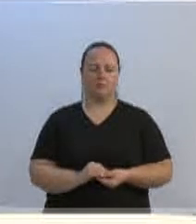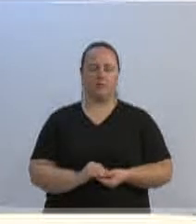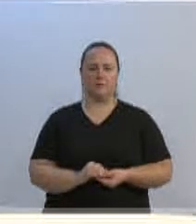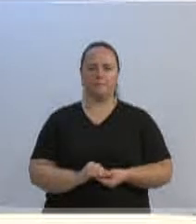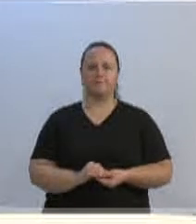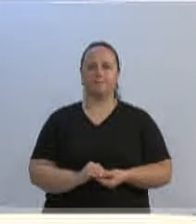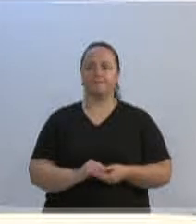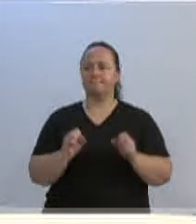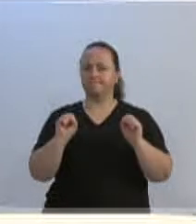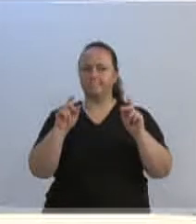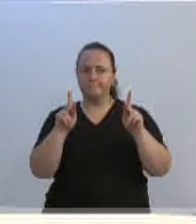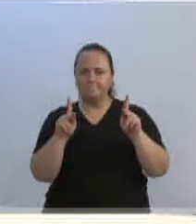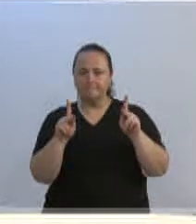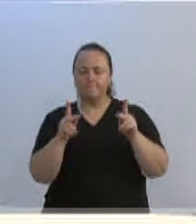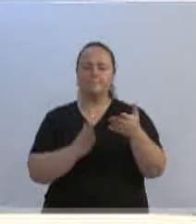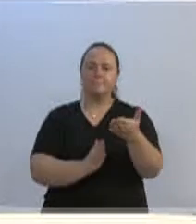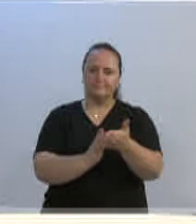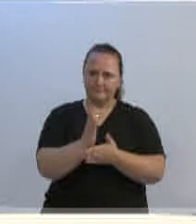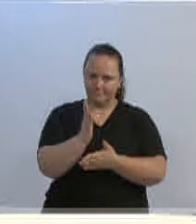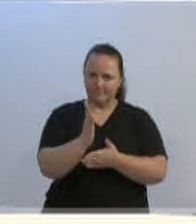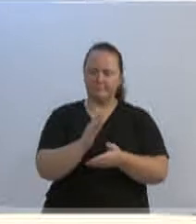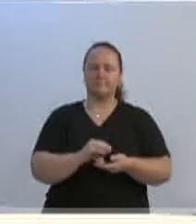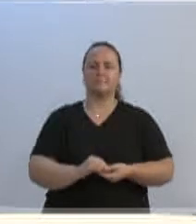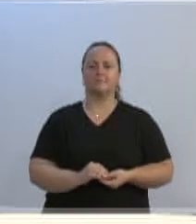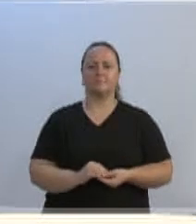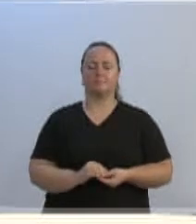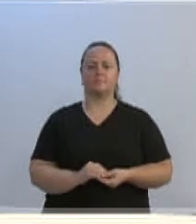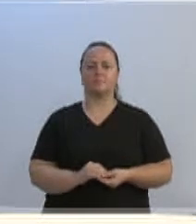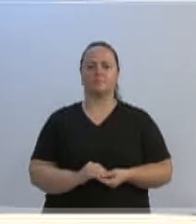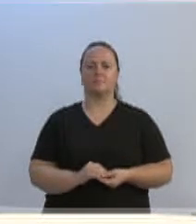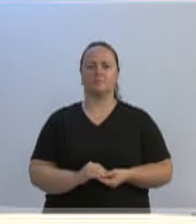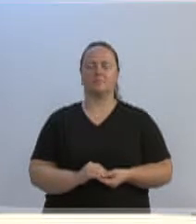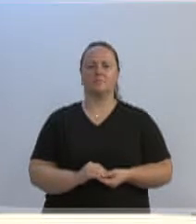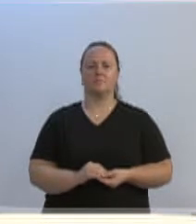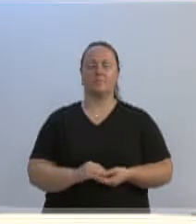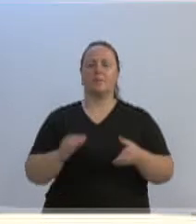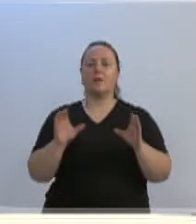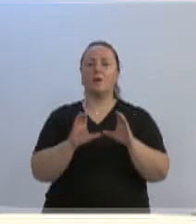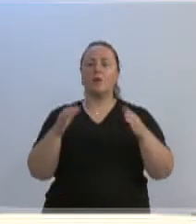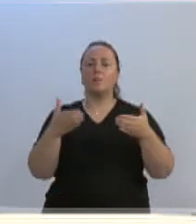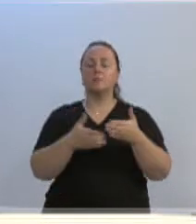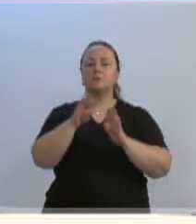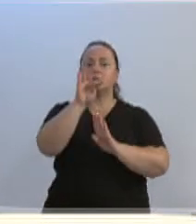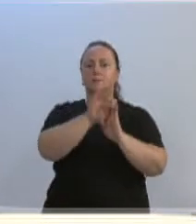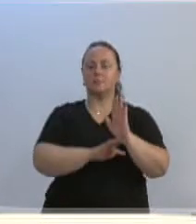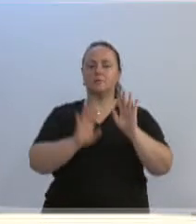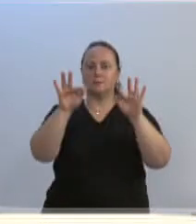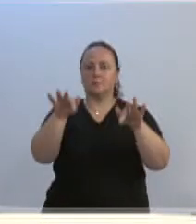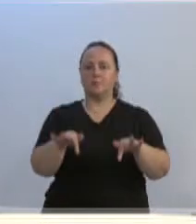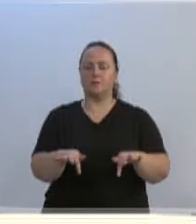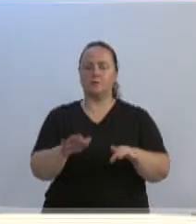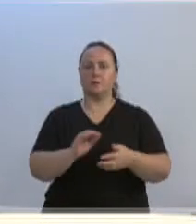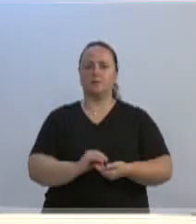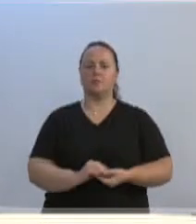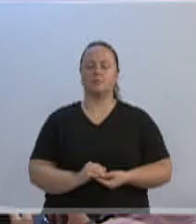ok aprovado ea comissão de redação final